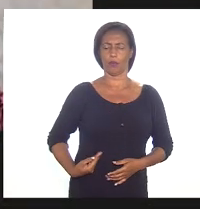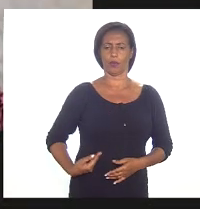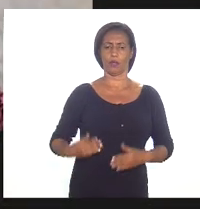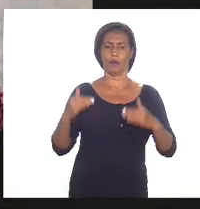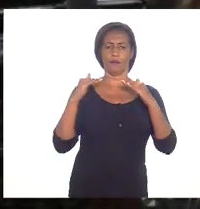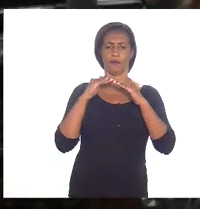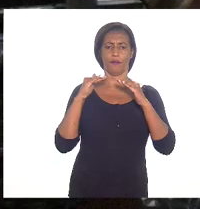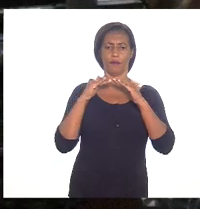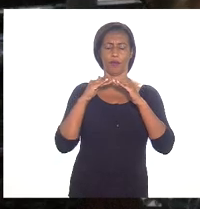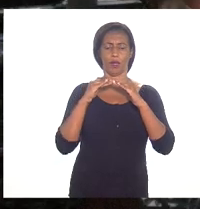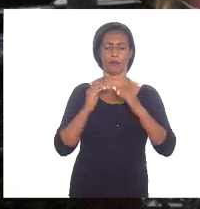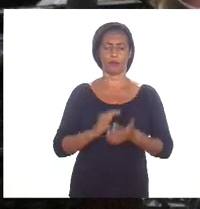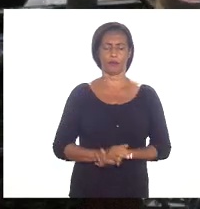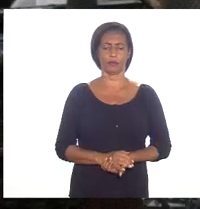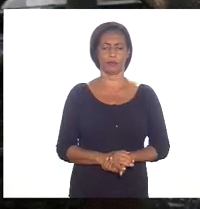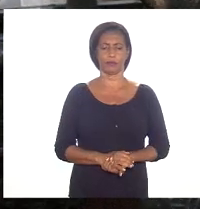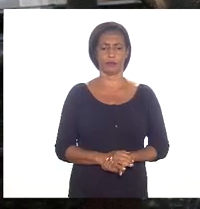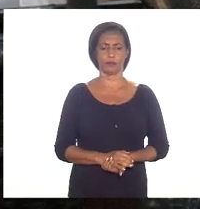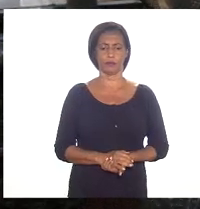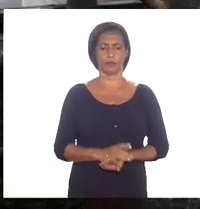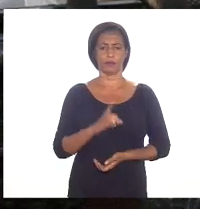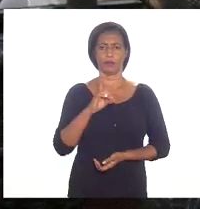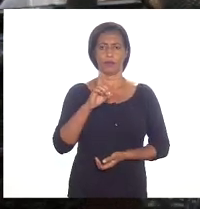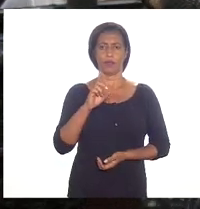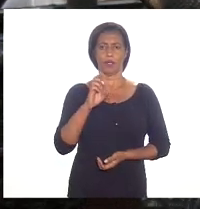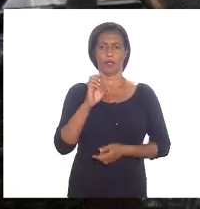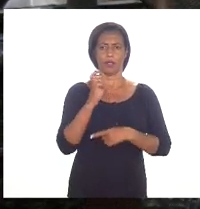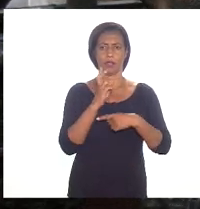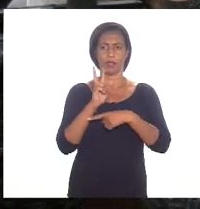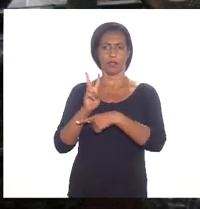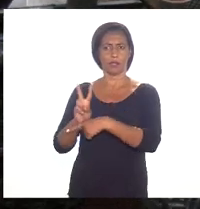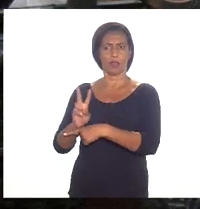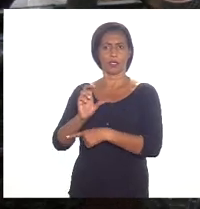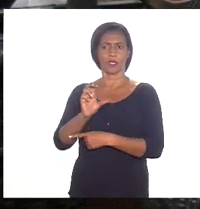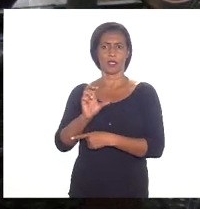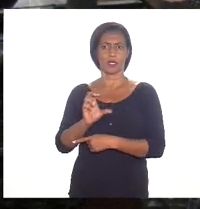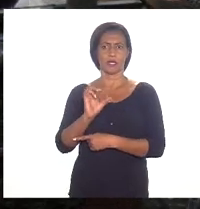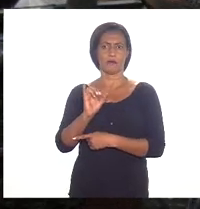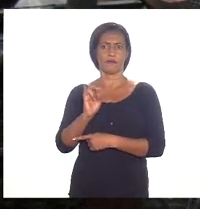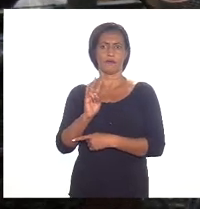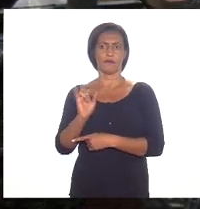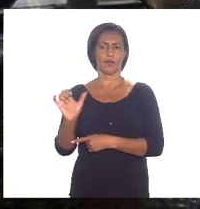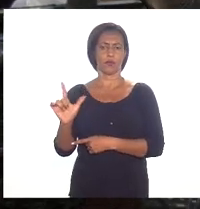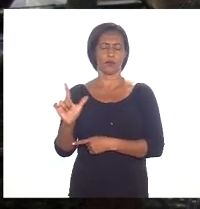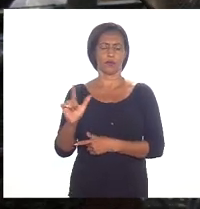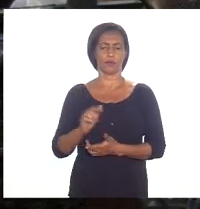Favorável, deputado Carlos Augusto. Pela Comissão de Defesa Civil, deputado Rosenberg Reis.